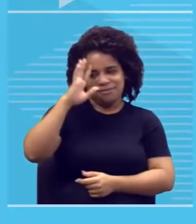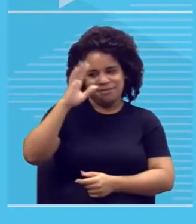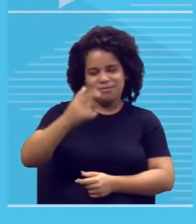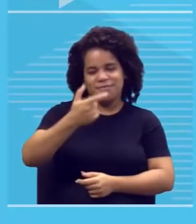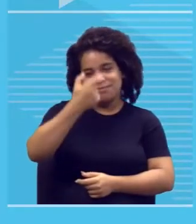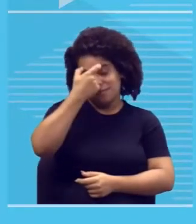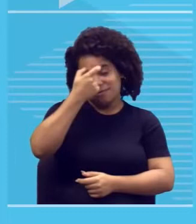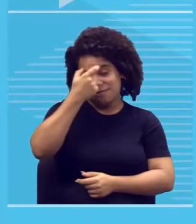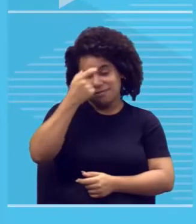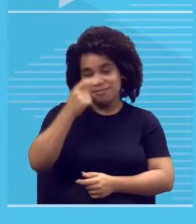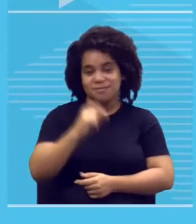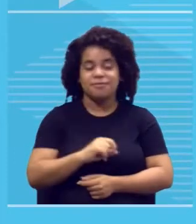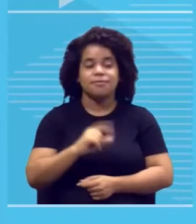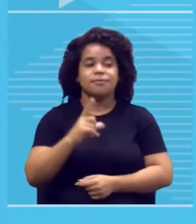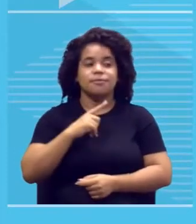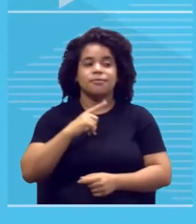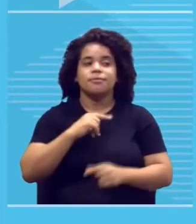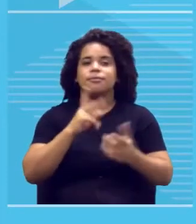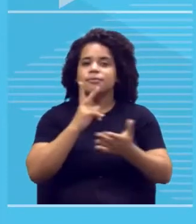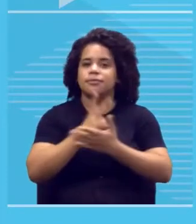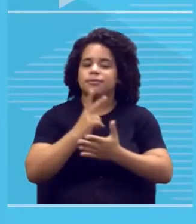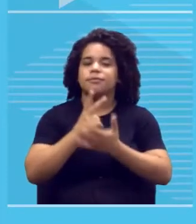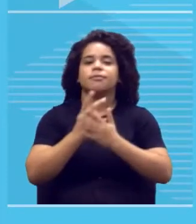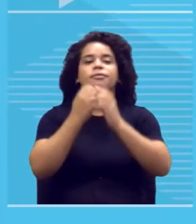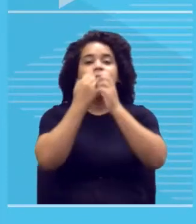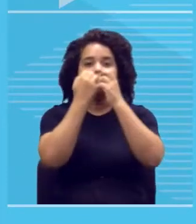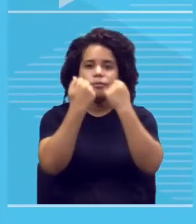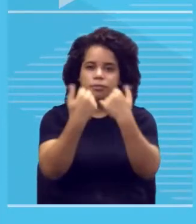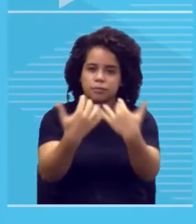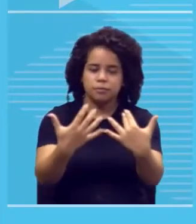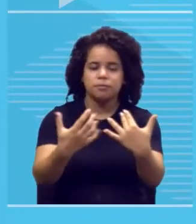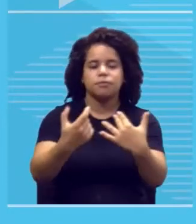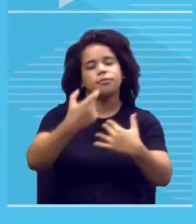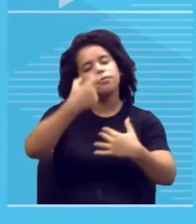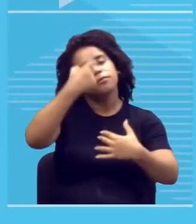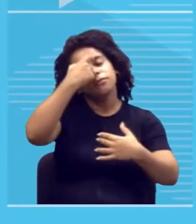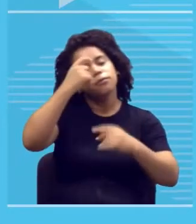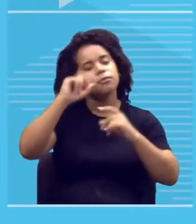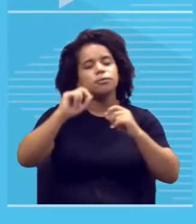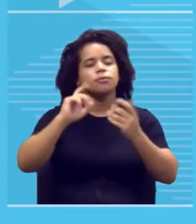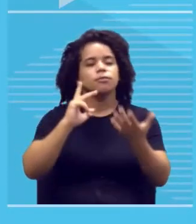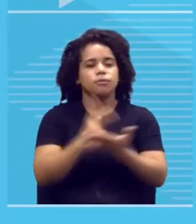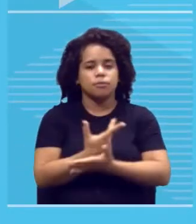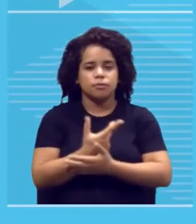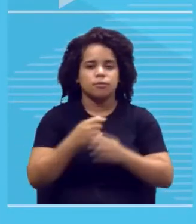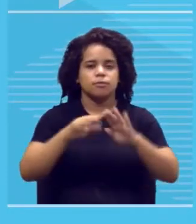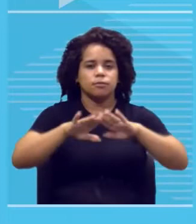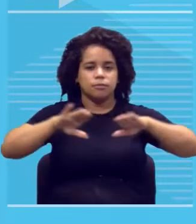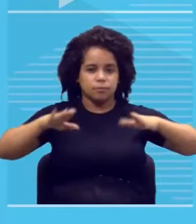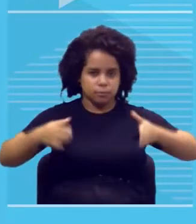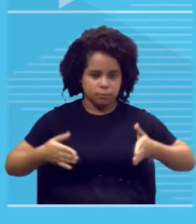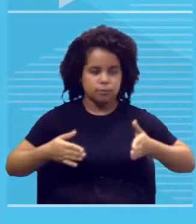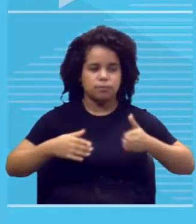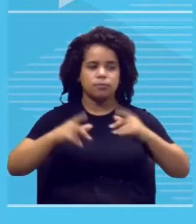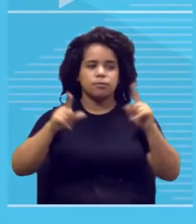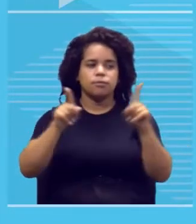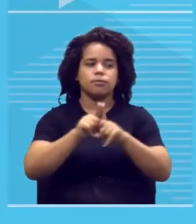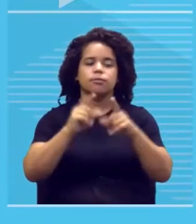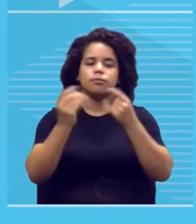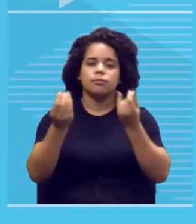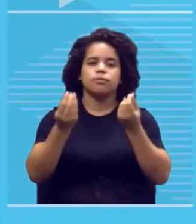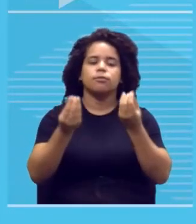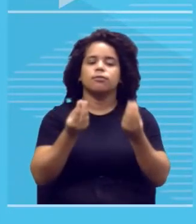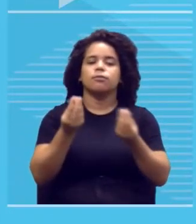o tempo todo mantendo o público consciente daquela interpretação daquela maneira de passar